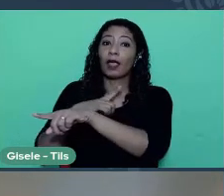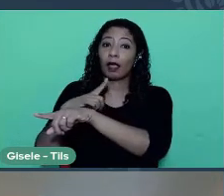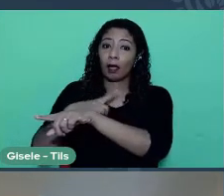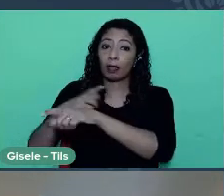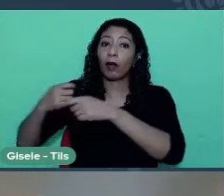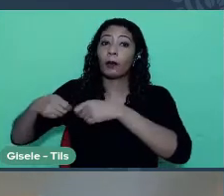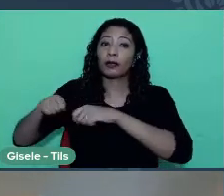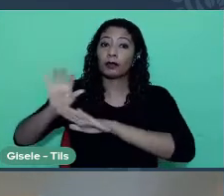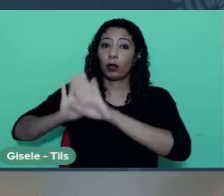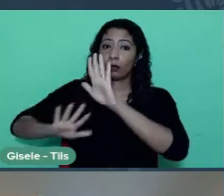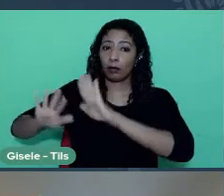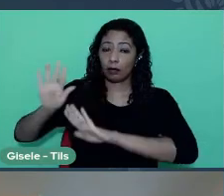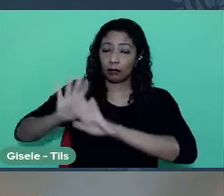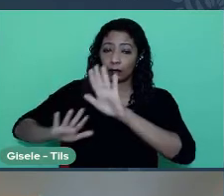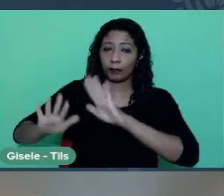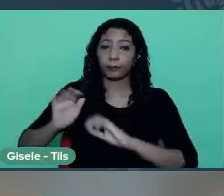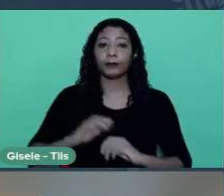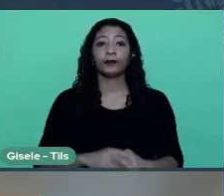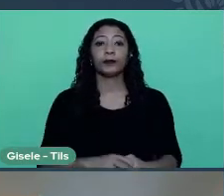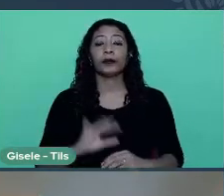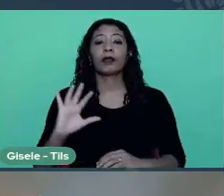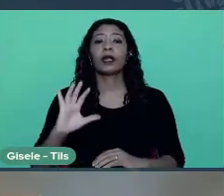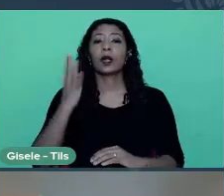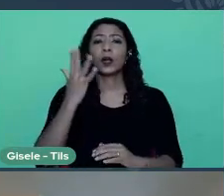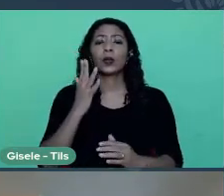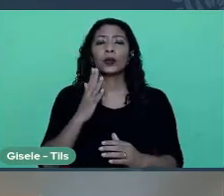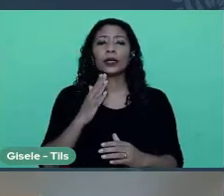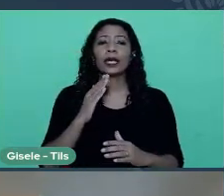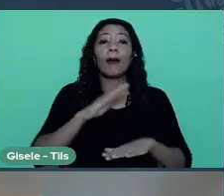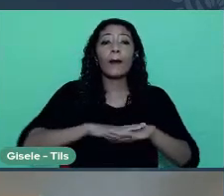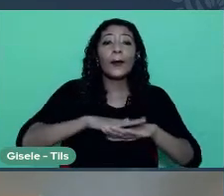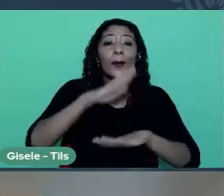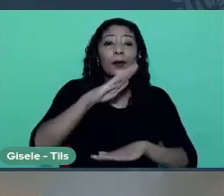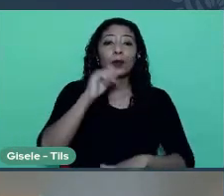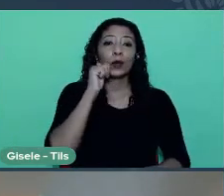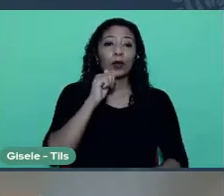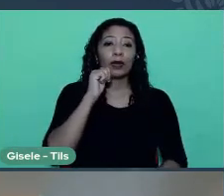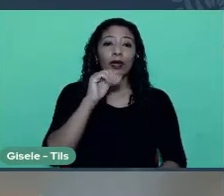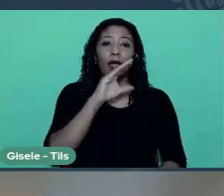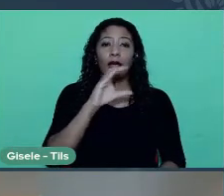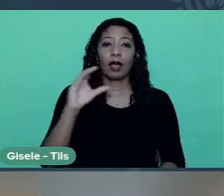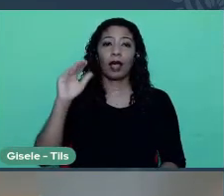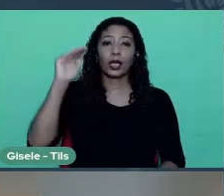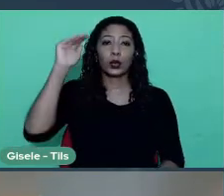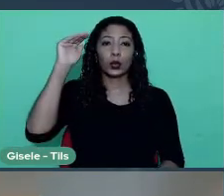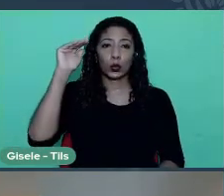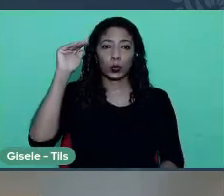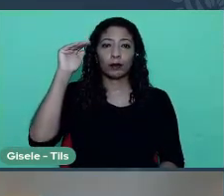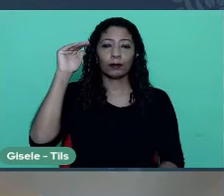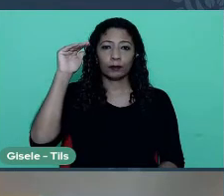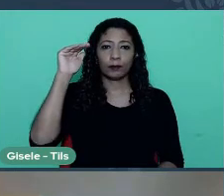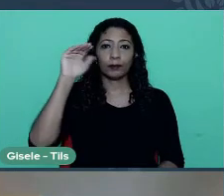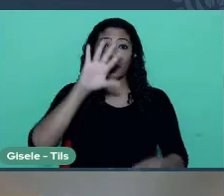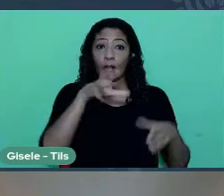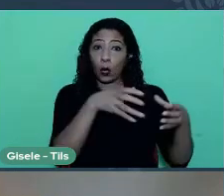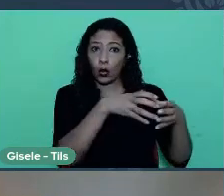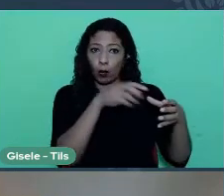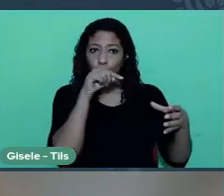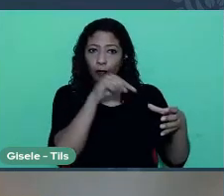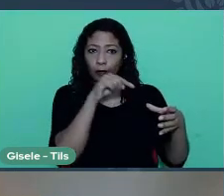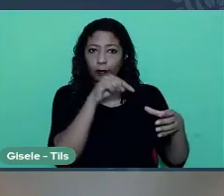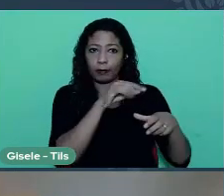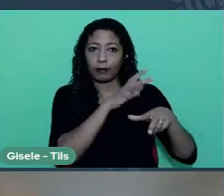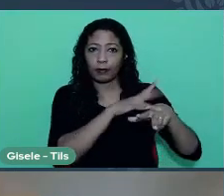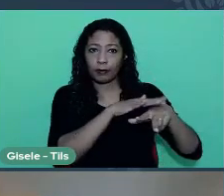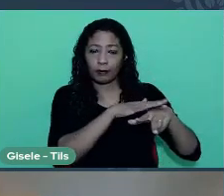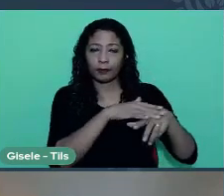cuidado. Ela ocorre predominantemente em mulheres adultas, neste grupo de pacientes, né? A